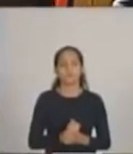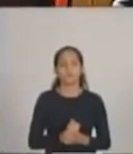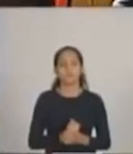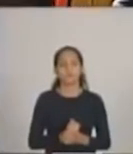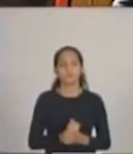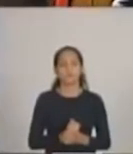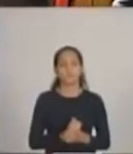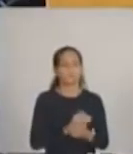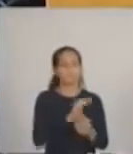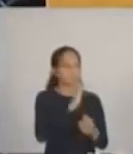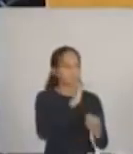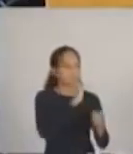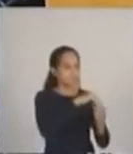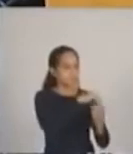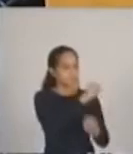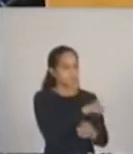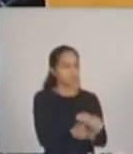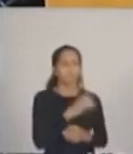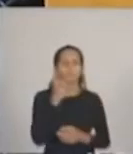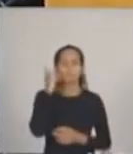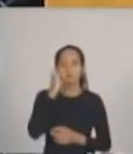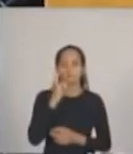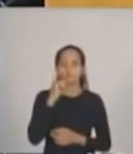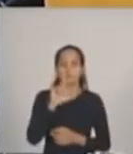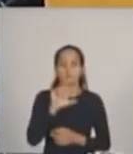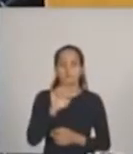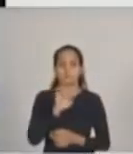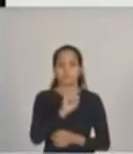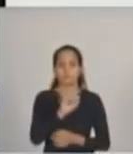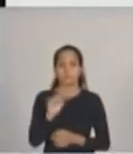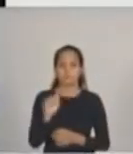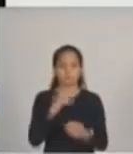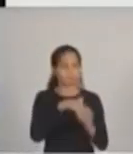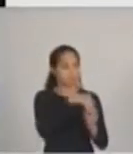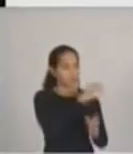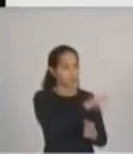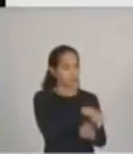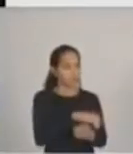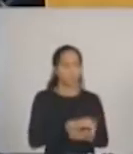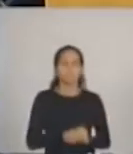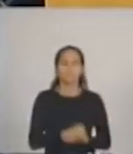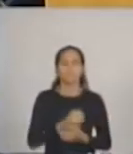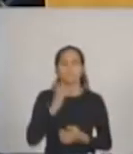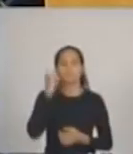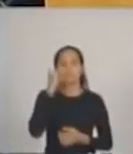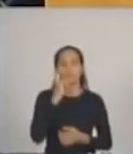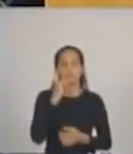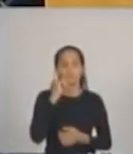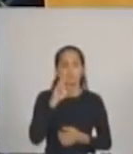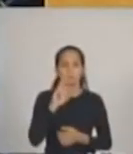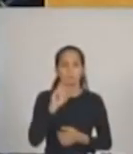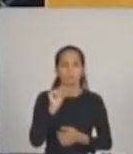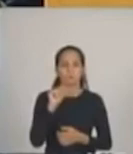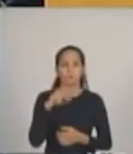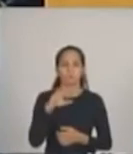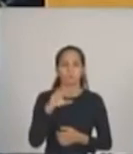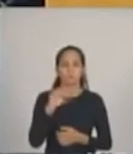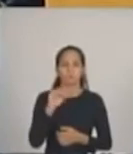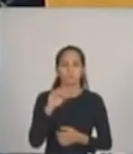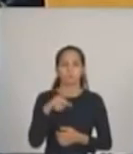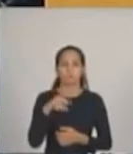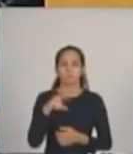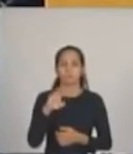Sim. Vota sim, deputada Raquel Lessa. Sim. Sim, deputado Renzo Vasconcelos.